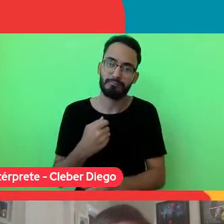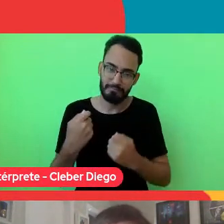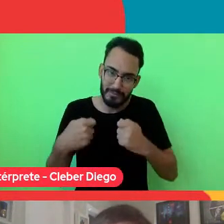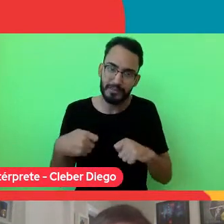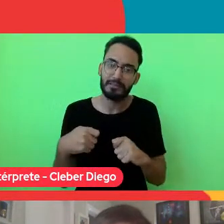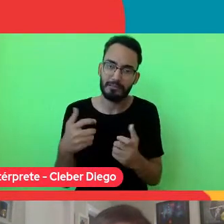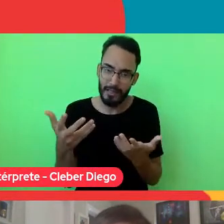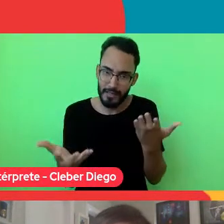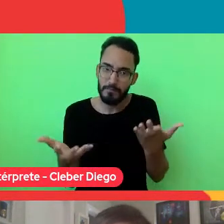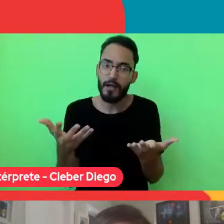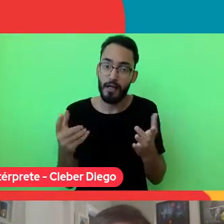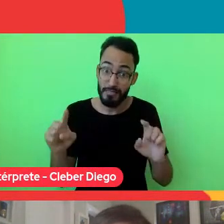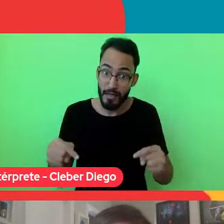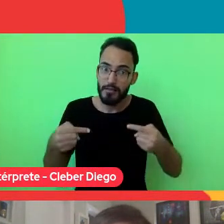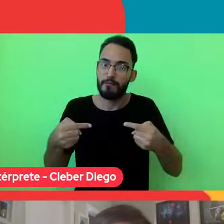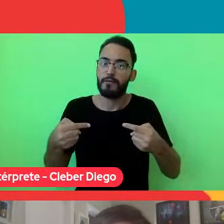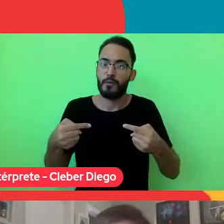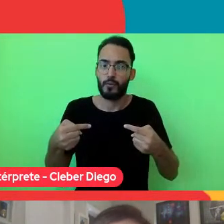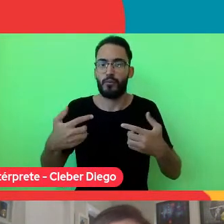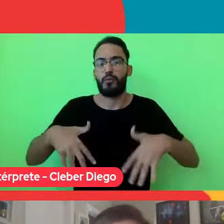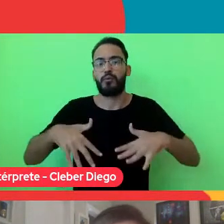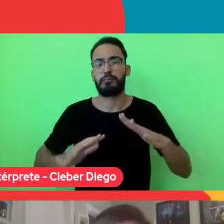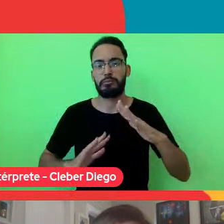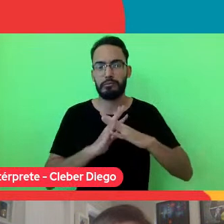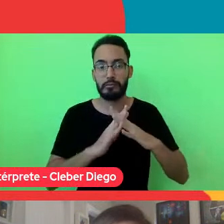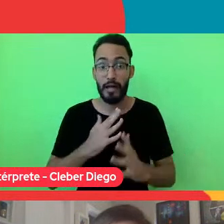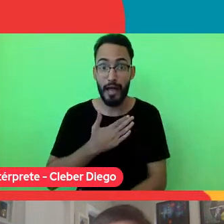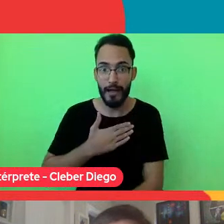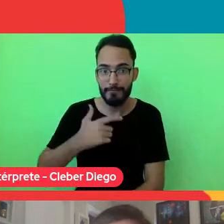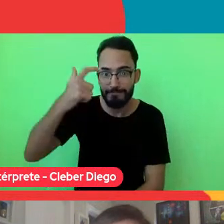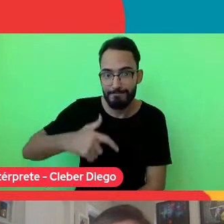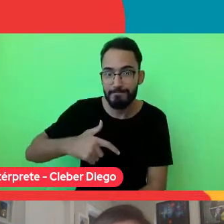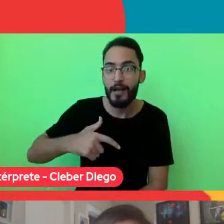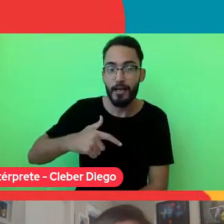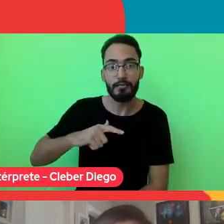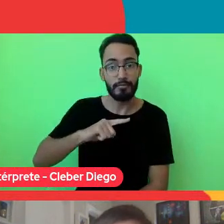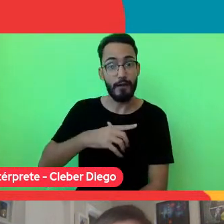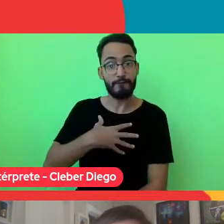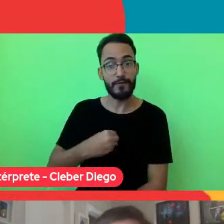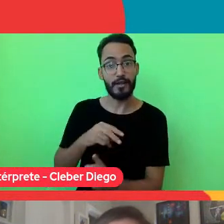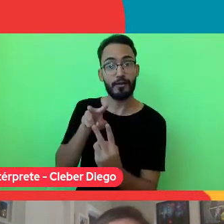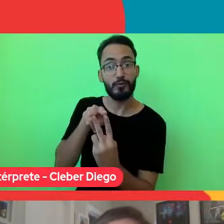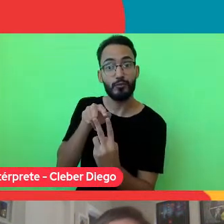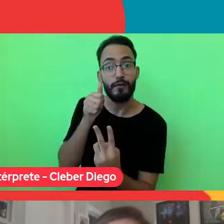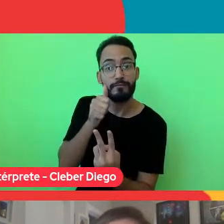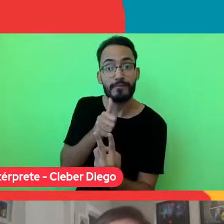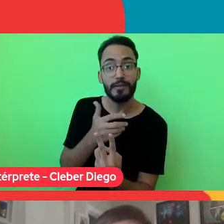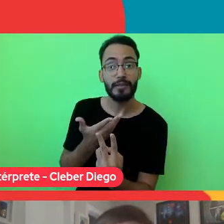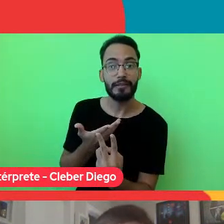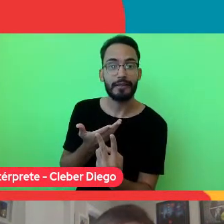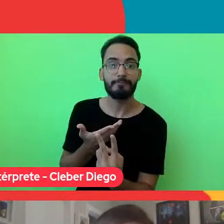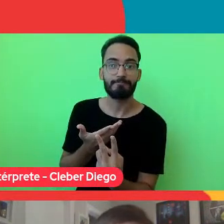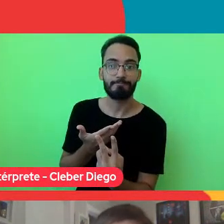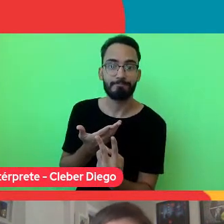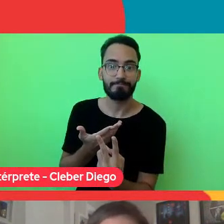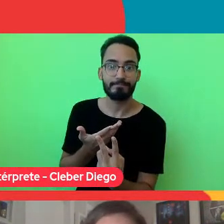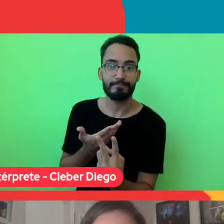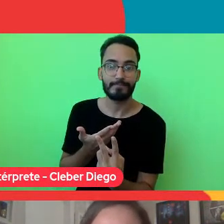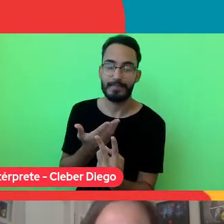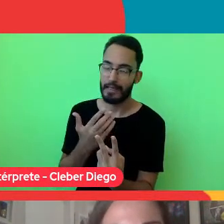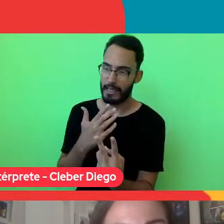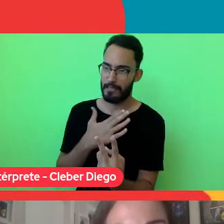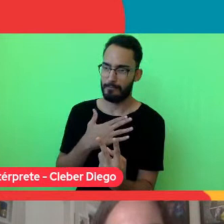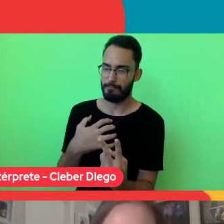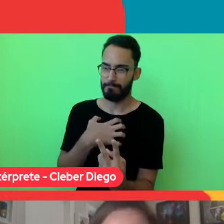desafio muito grande, e a gente, e eu como mãe, como eu falei, sou mãe de 2 meninas, né? Eu acho que esse foi